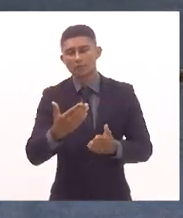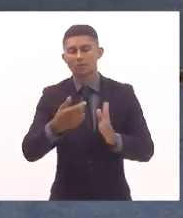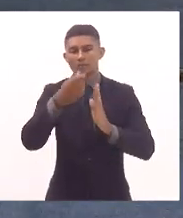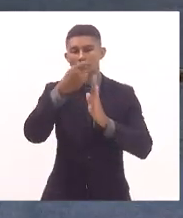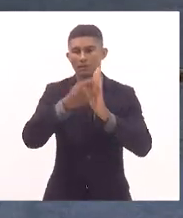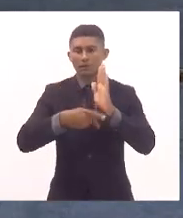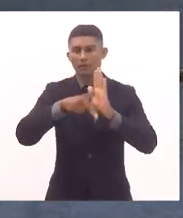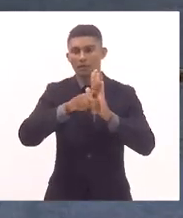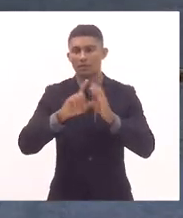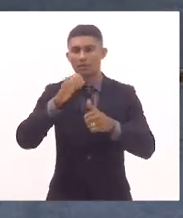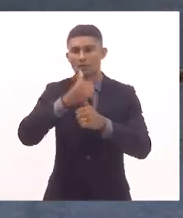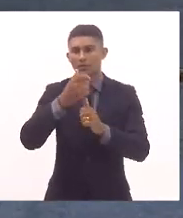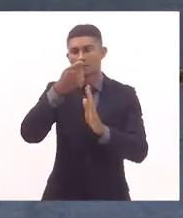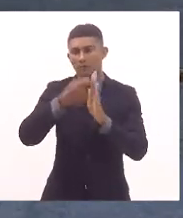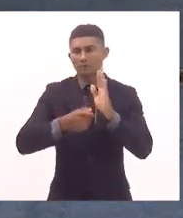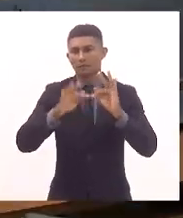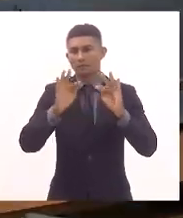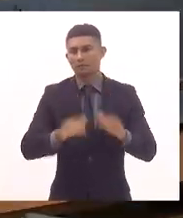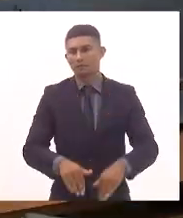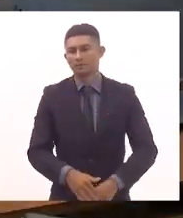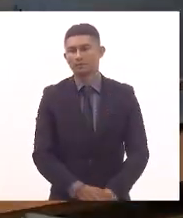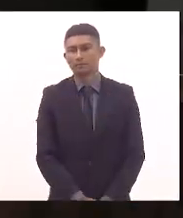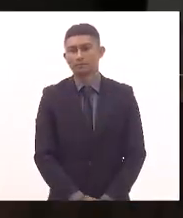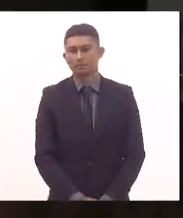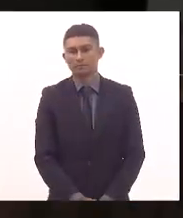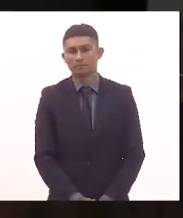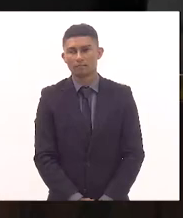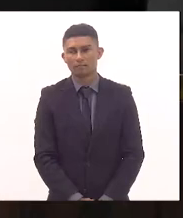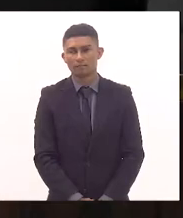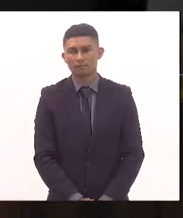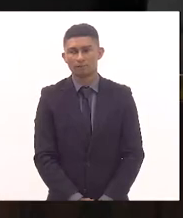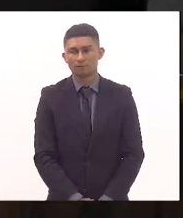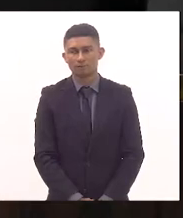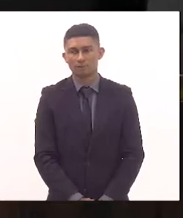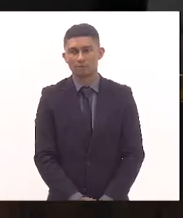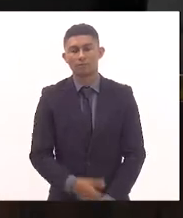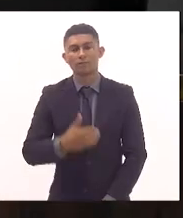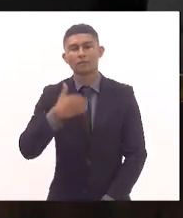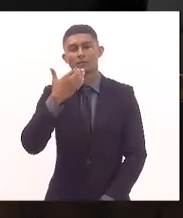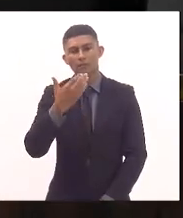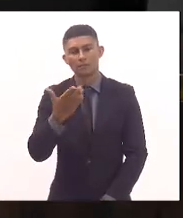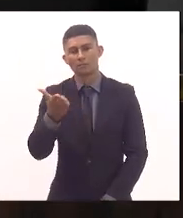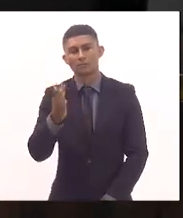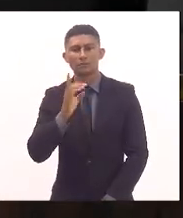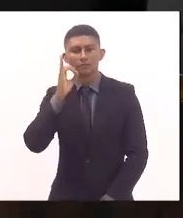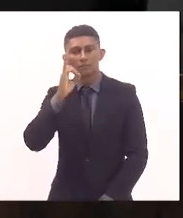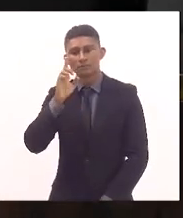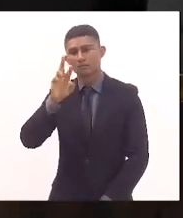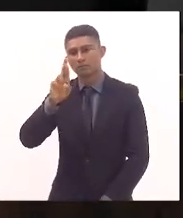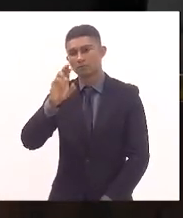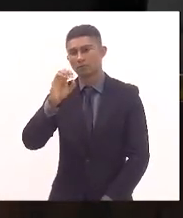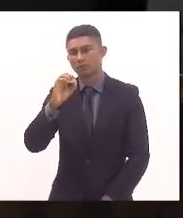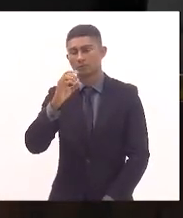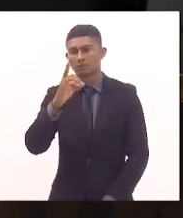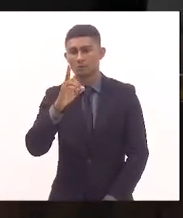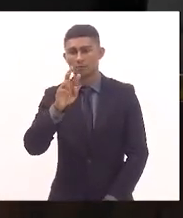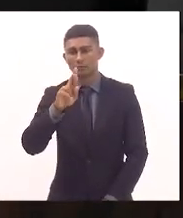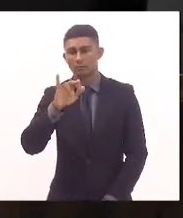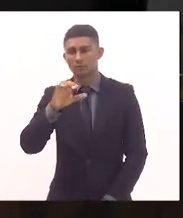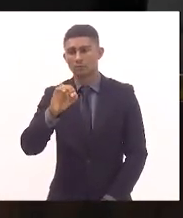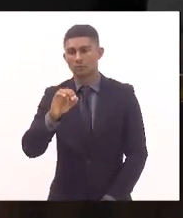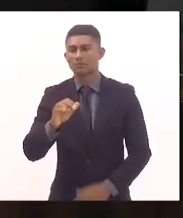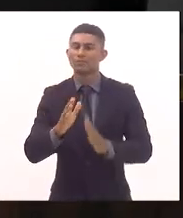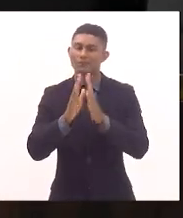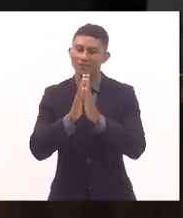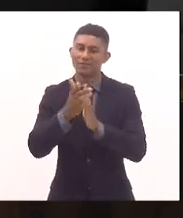substitutivo, pedindo forma final de redação, senhor presidente. Eu pediria ao deputado Rodrigo Amorim, foi me tirada a atenção, que Vossa Excelência